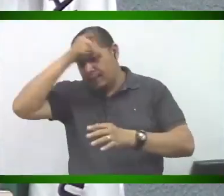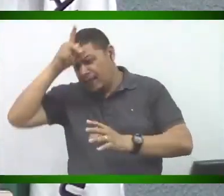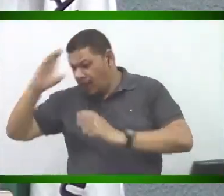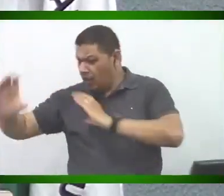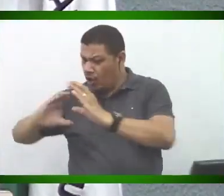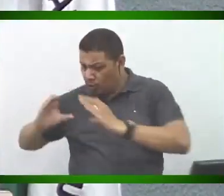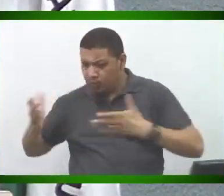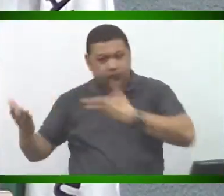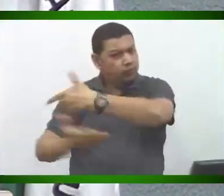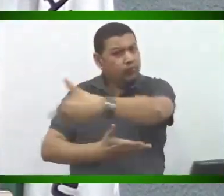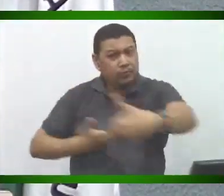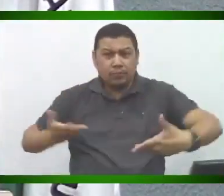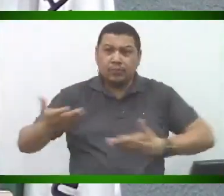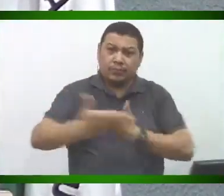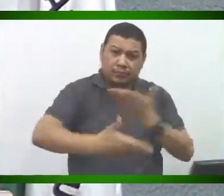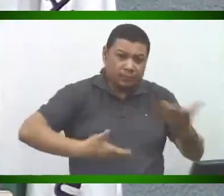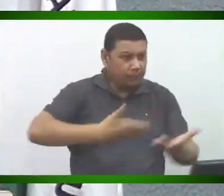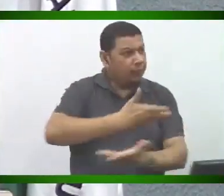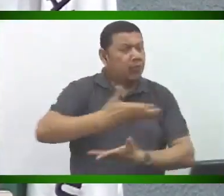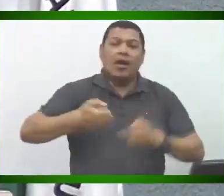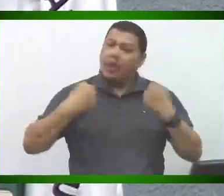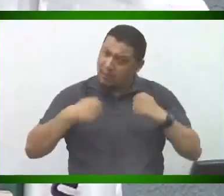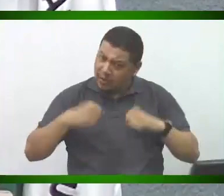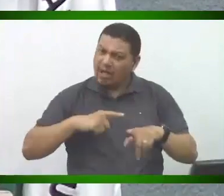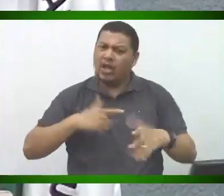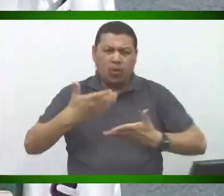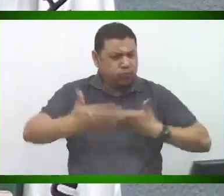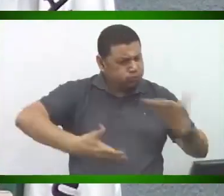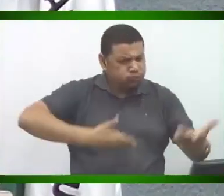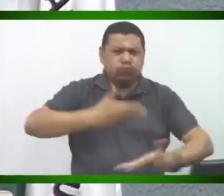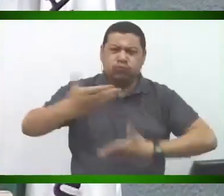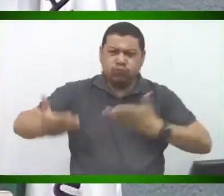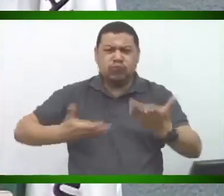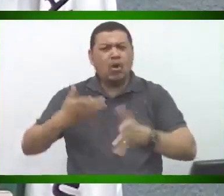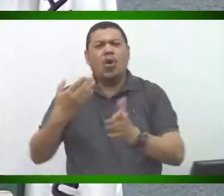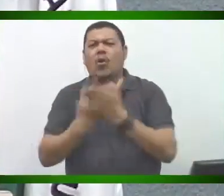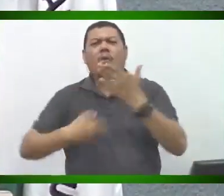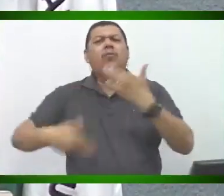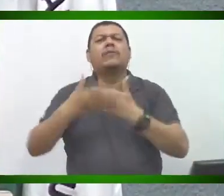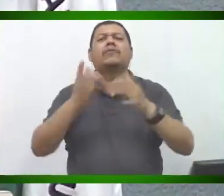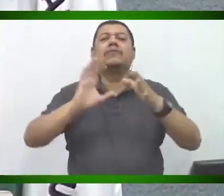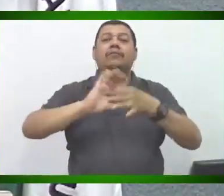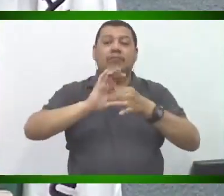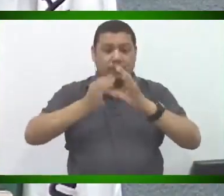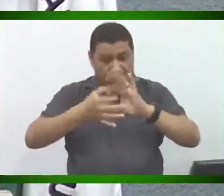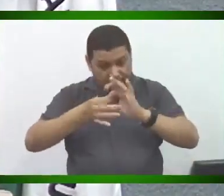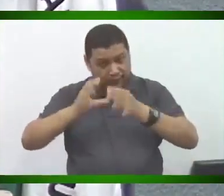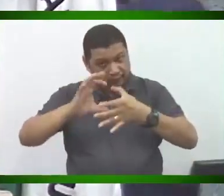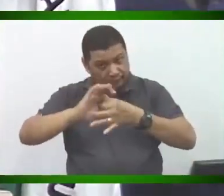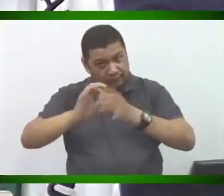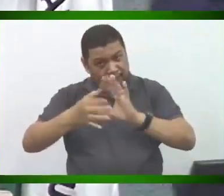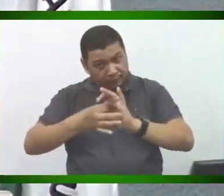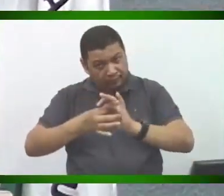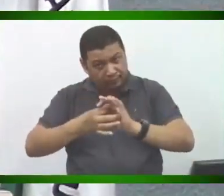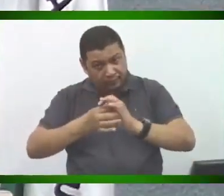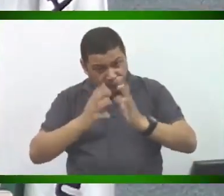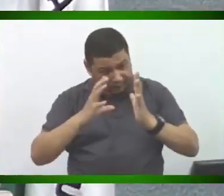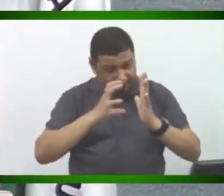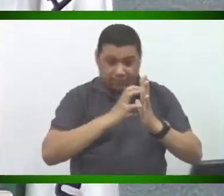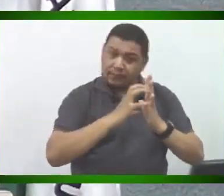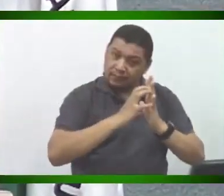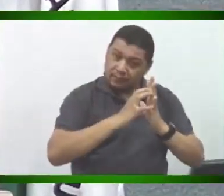de fato, os representantes da população, deputados estaduais e todo esse contexto político que a população elege para poder